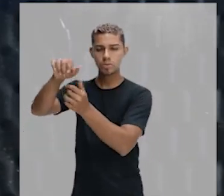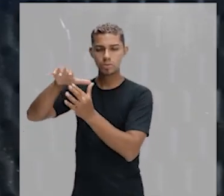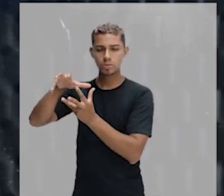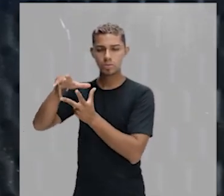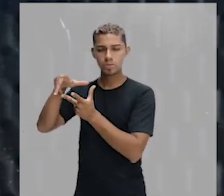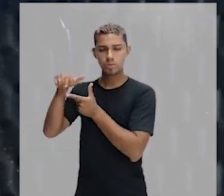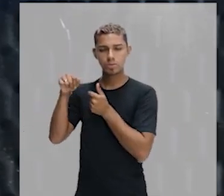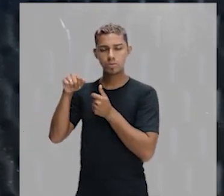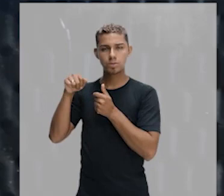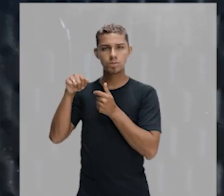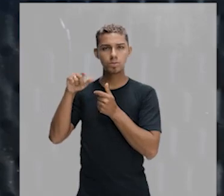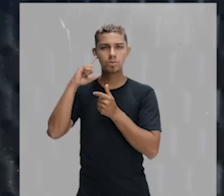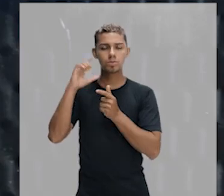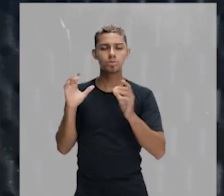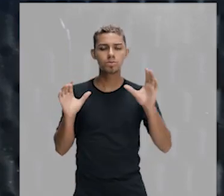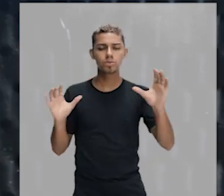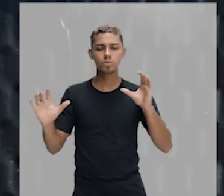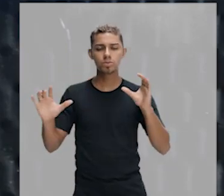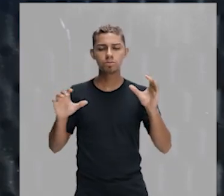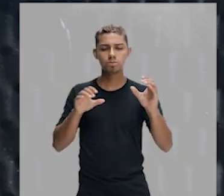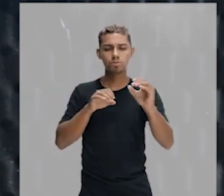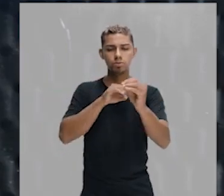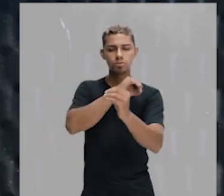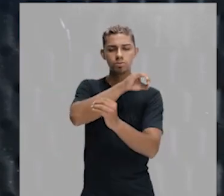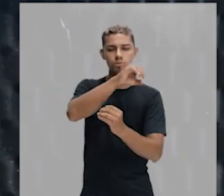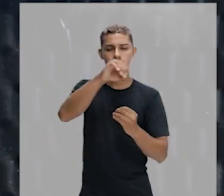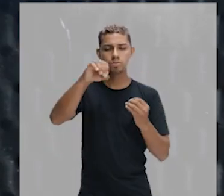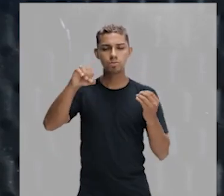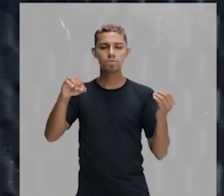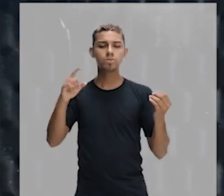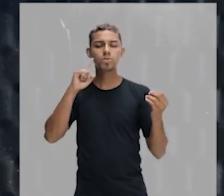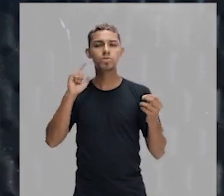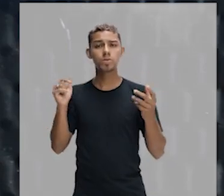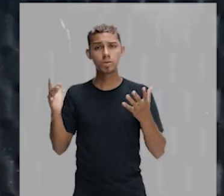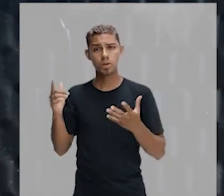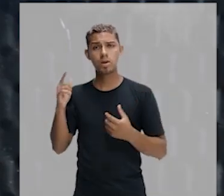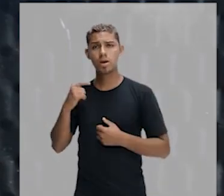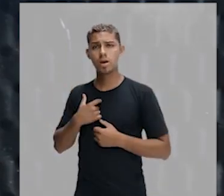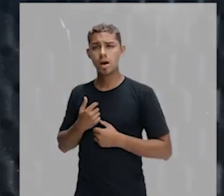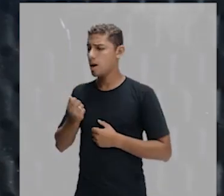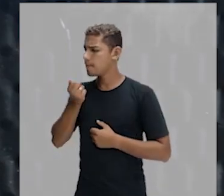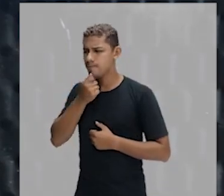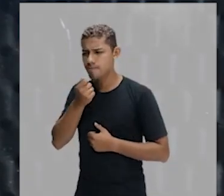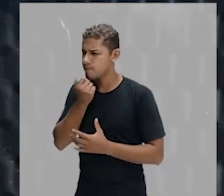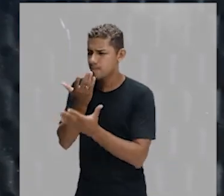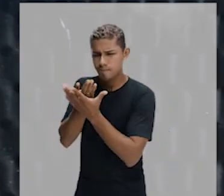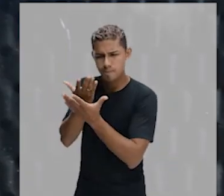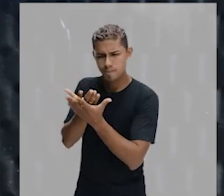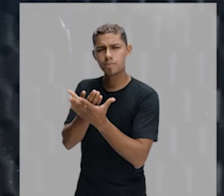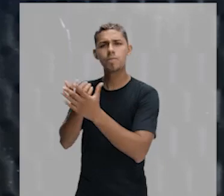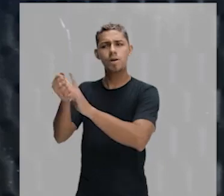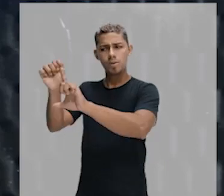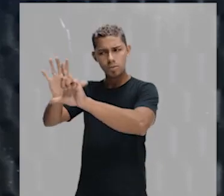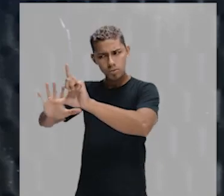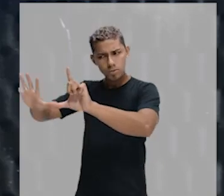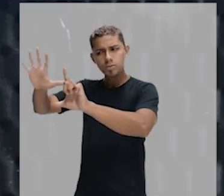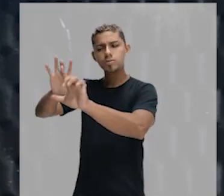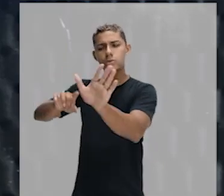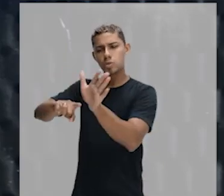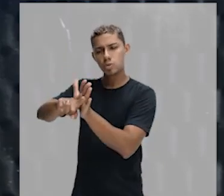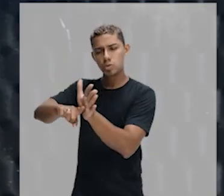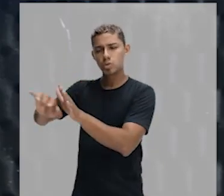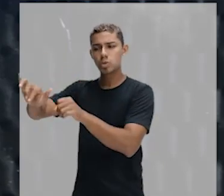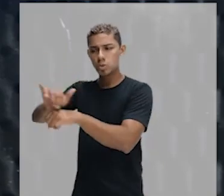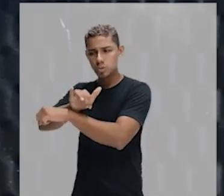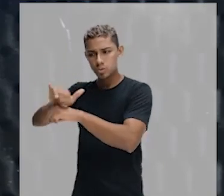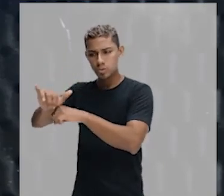ou se você quer reforçar esse conteúdo, você encontra lá na plataforma Gonçalves Dias. Além das aulas, também tem todo o material de